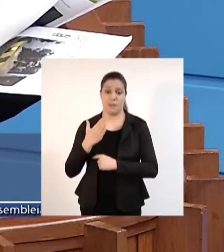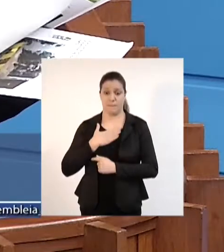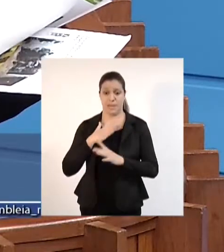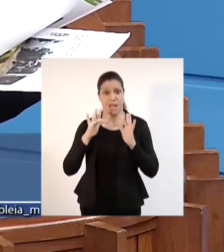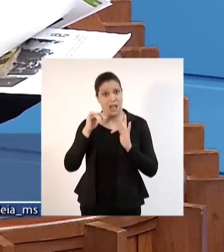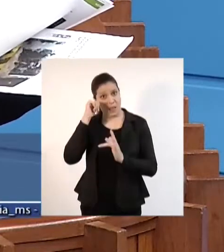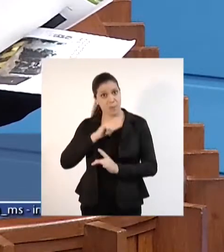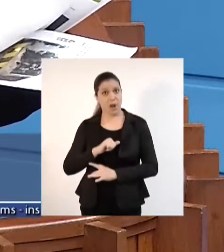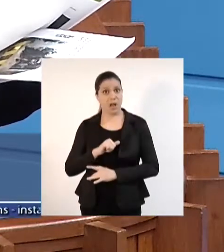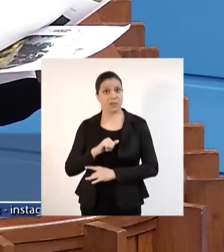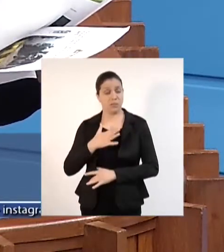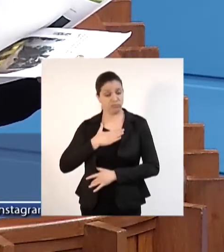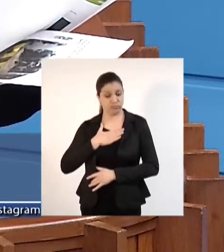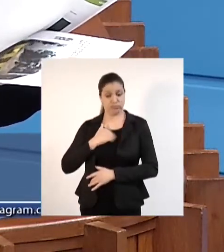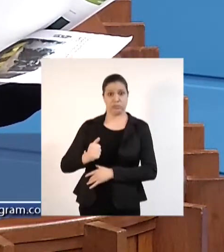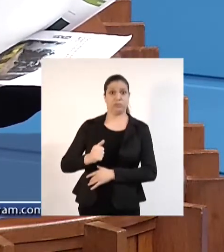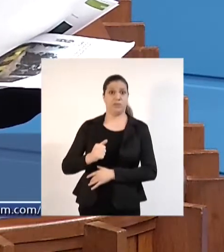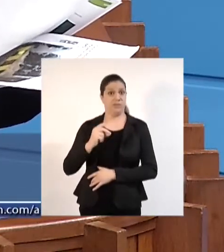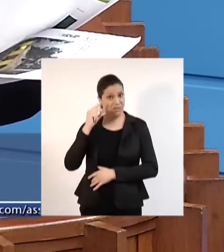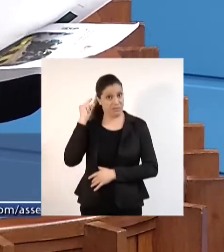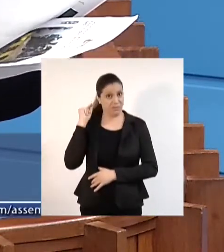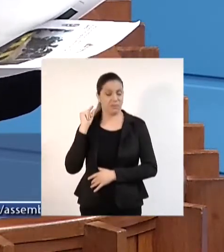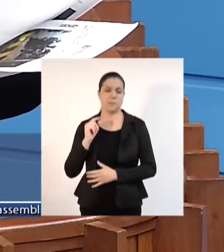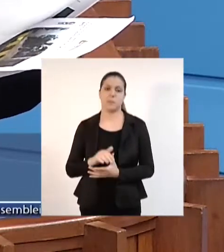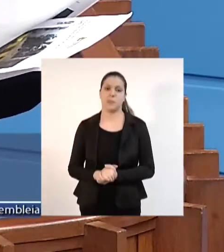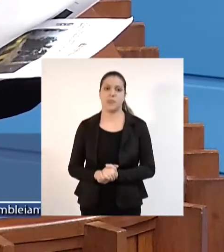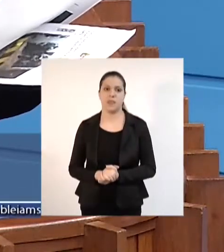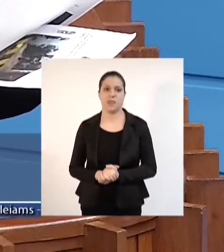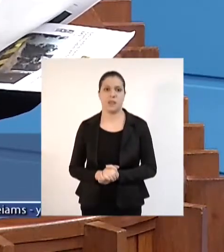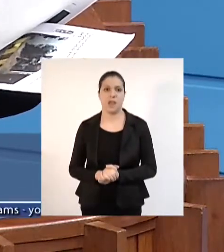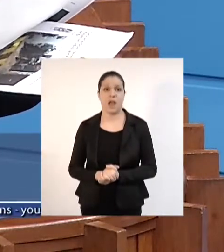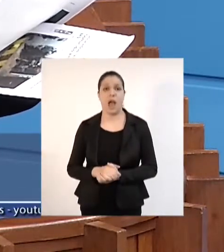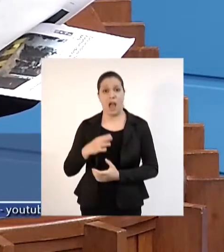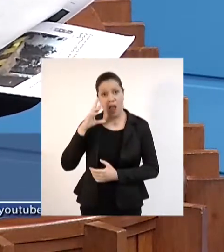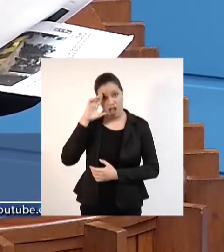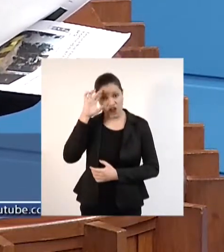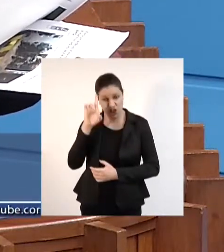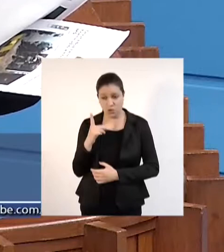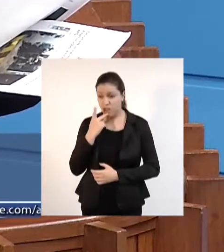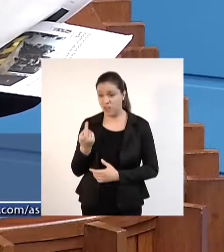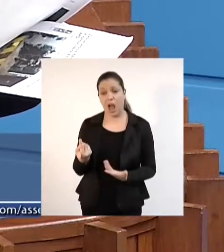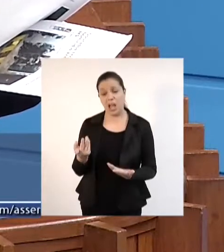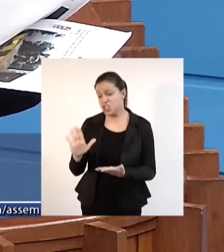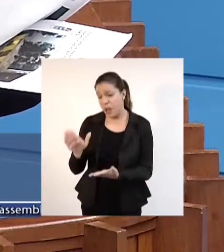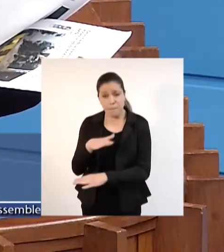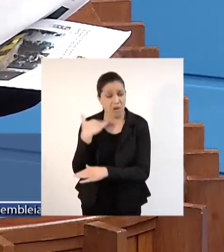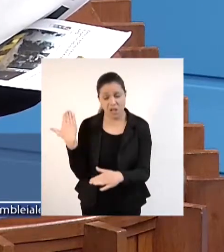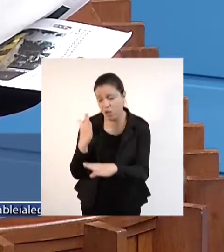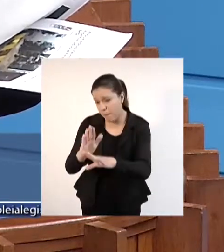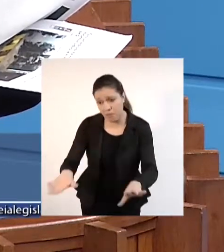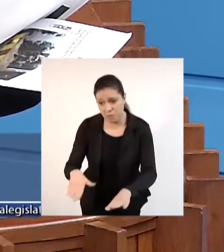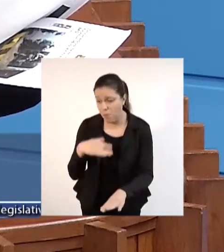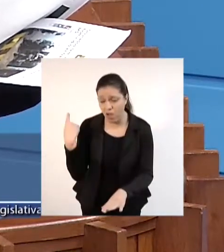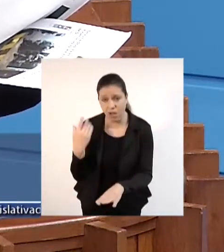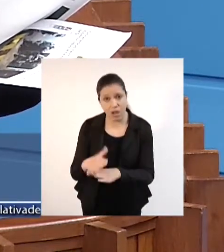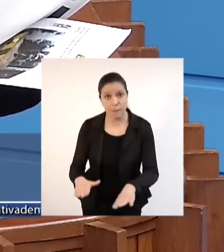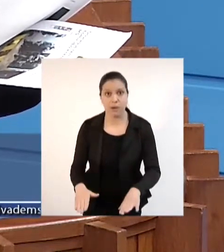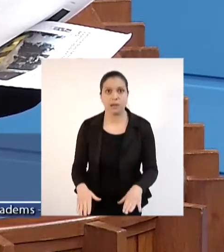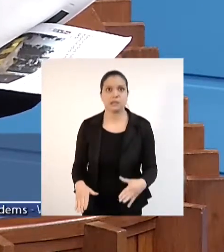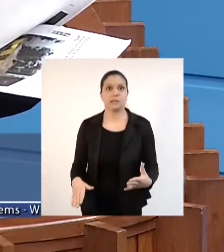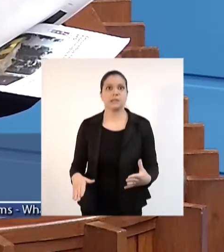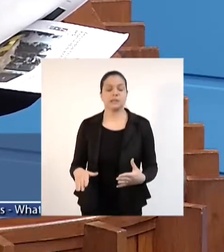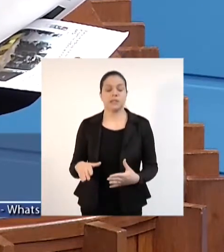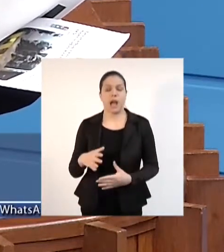pouco tempo. Sabe o que a diretora falou? Morreu, morreu. Depois do relato, a mãe é interrompida pelo choro e em seguida